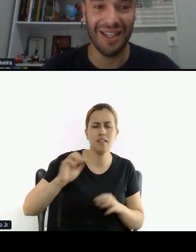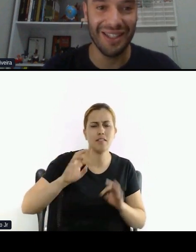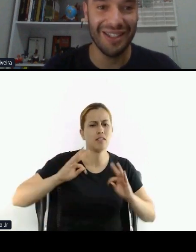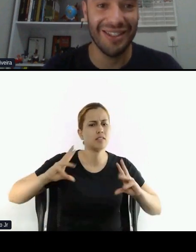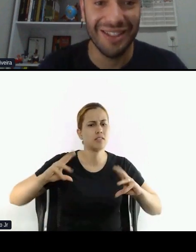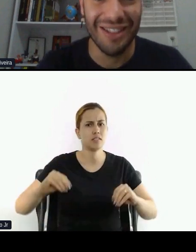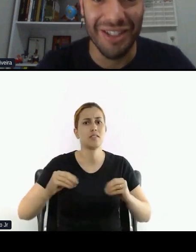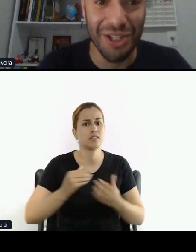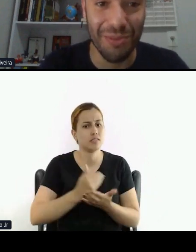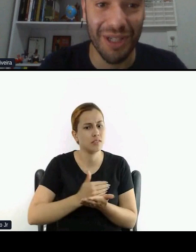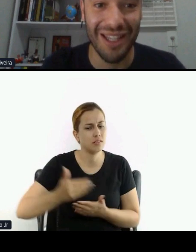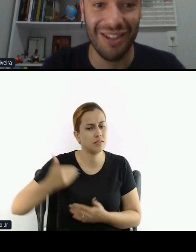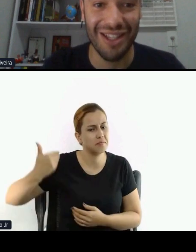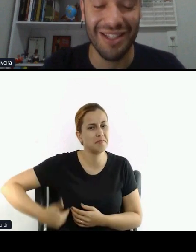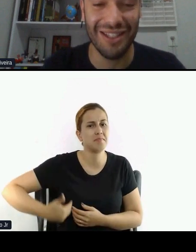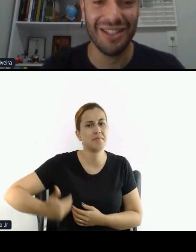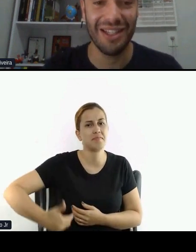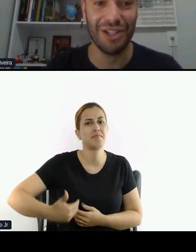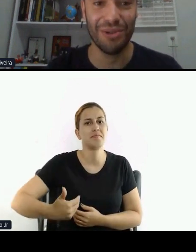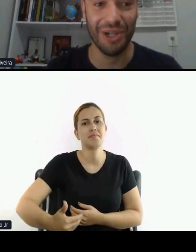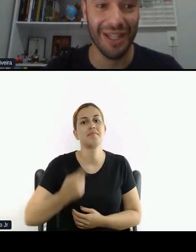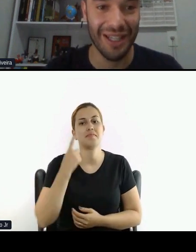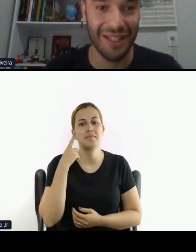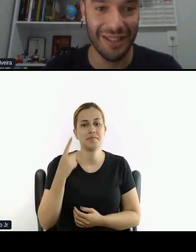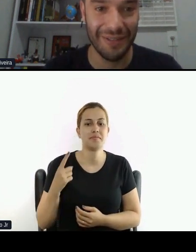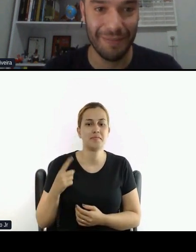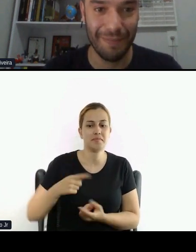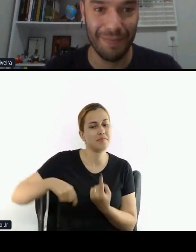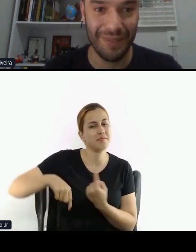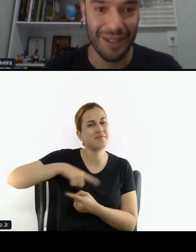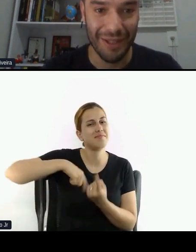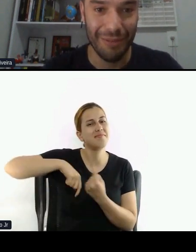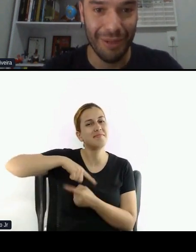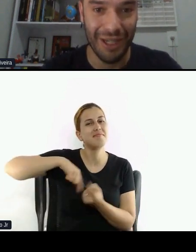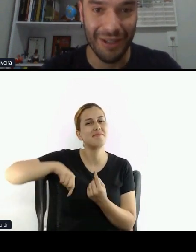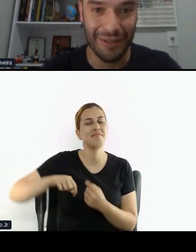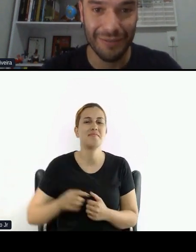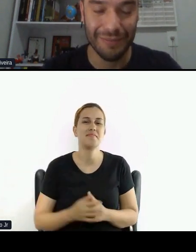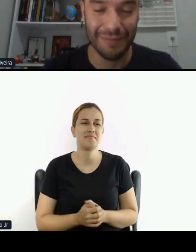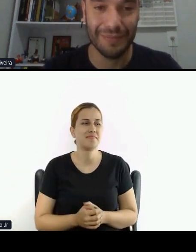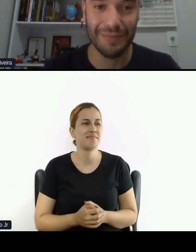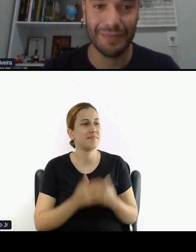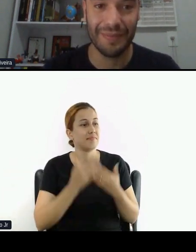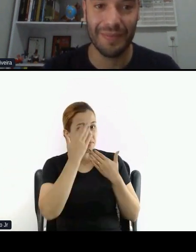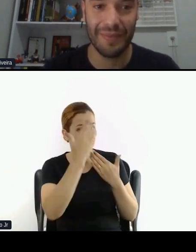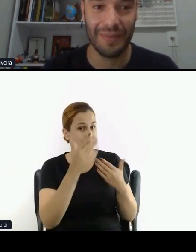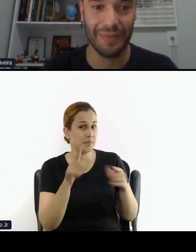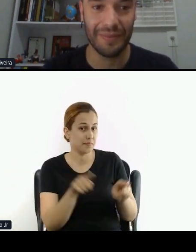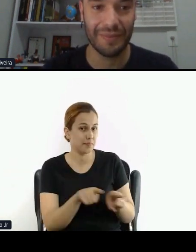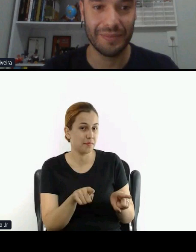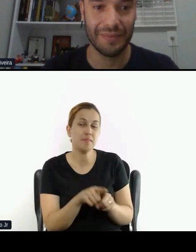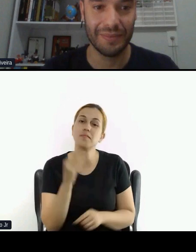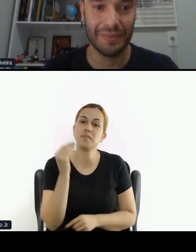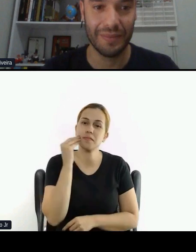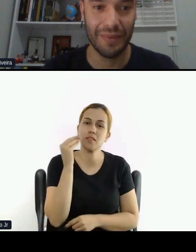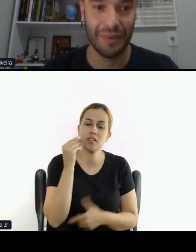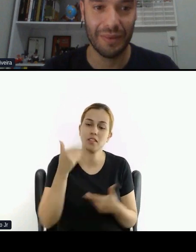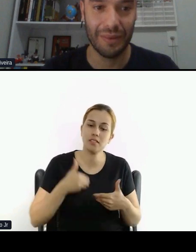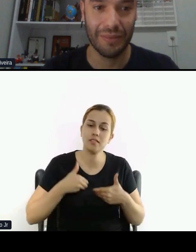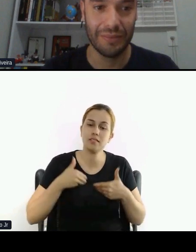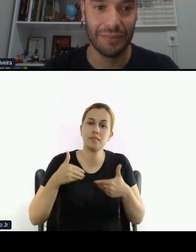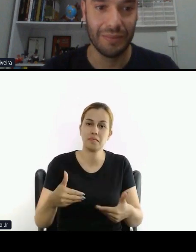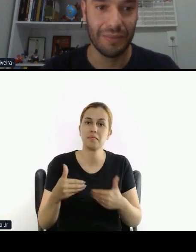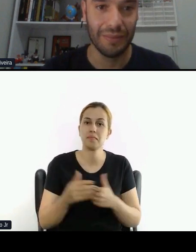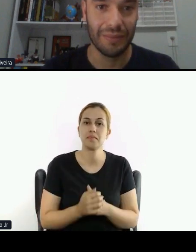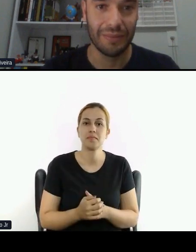continuarem ali, a gente mantendo esse networking. Eu quero agradecer também a oportunidade, né, o convite que o James trouxe,